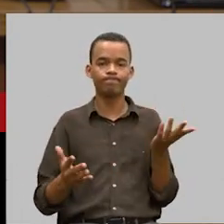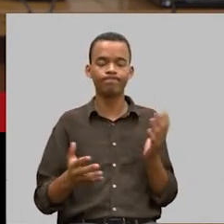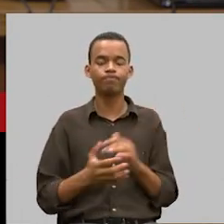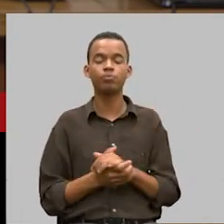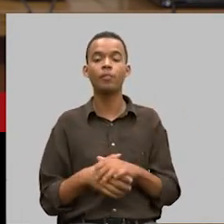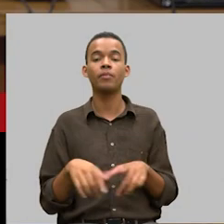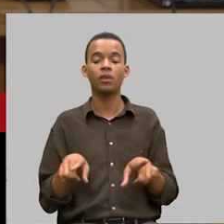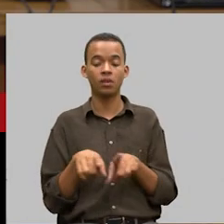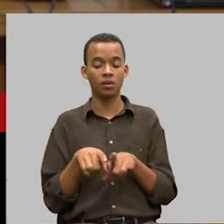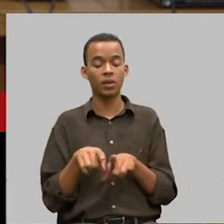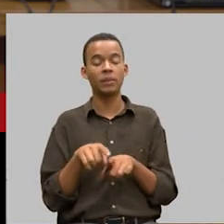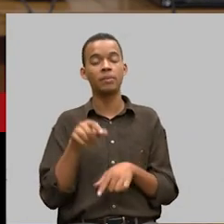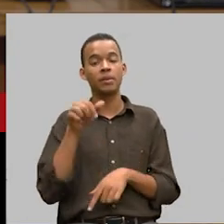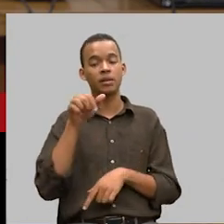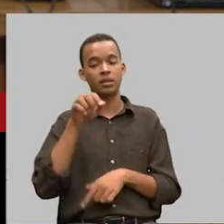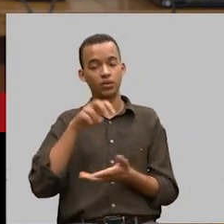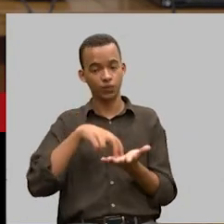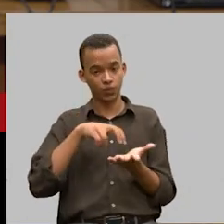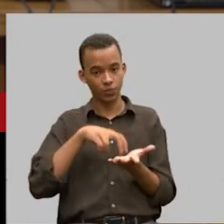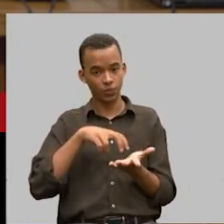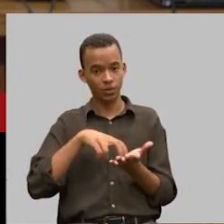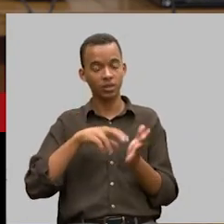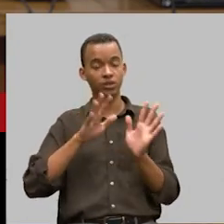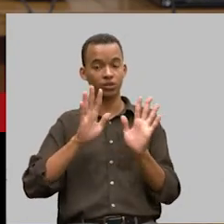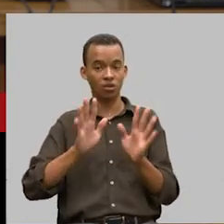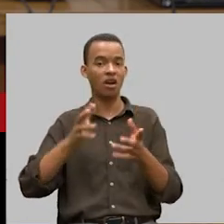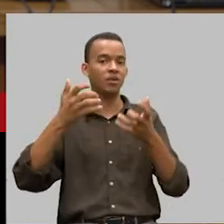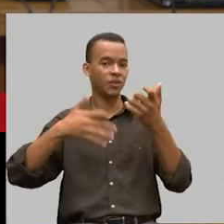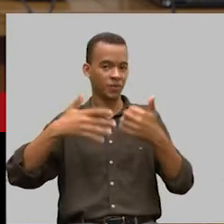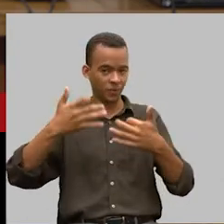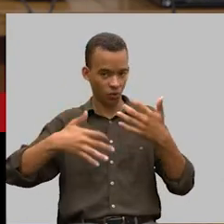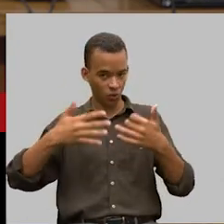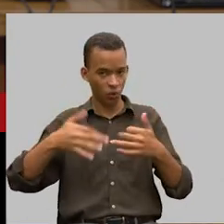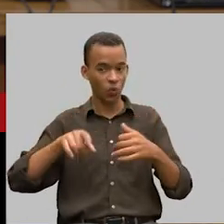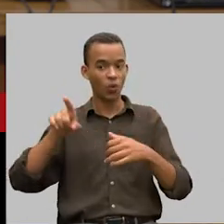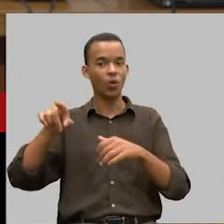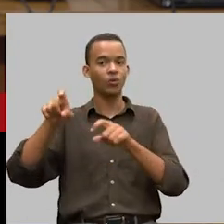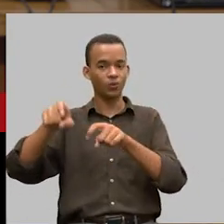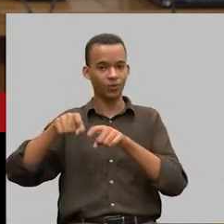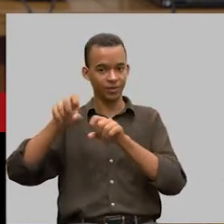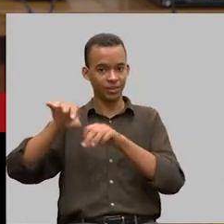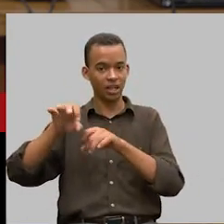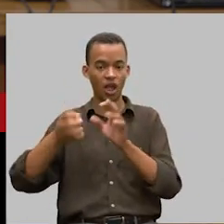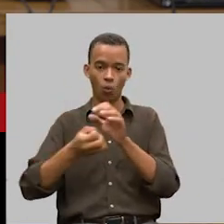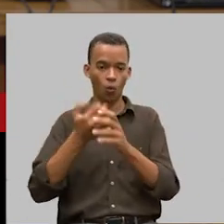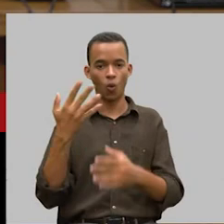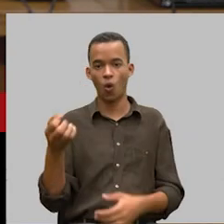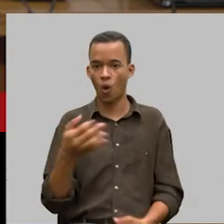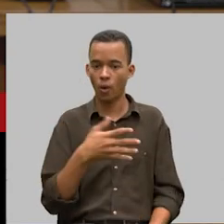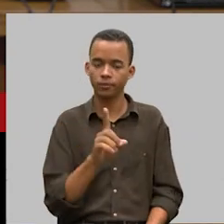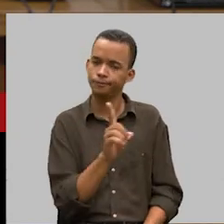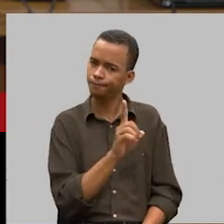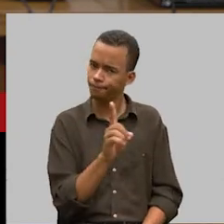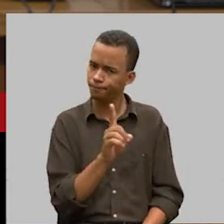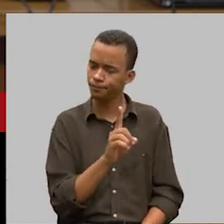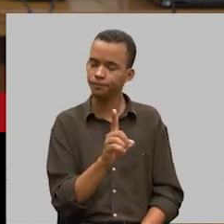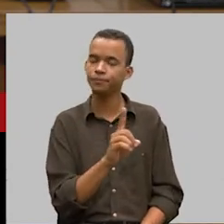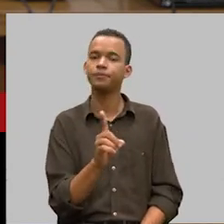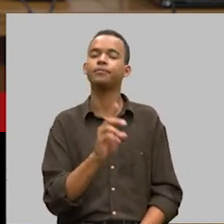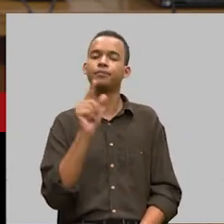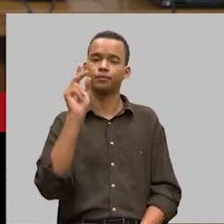manhã que a educação do campo não nasceu agora e qualquer projeto de lei a ser apreciado precisa necessariamente